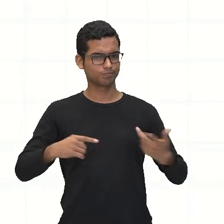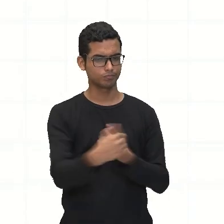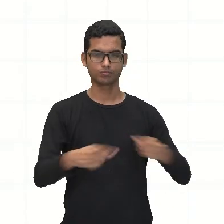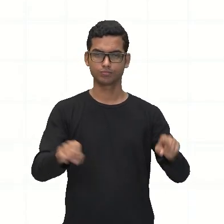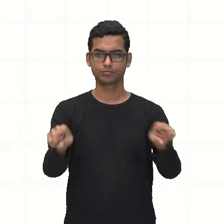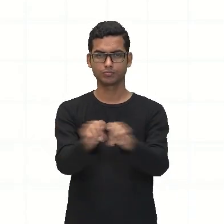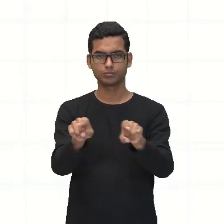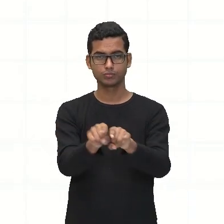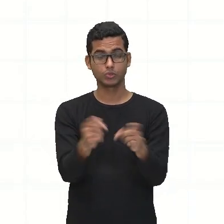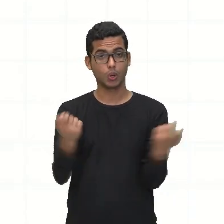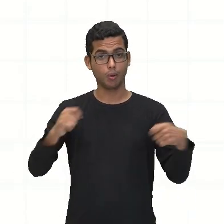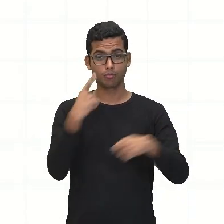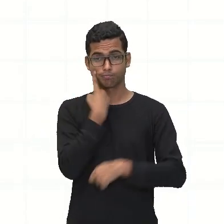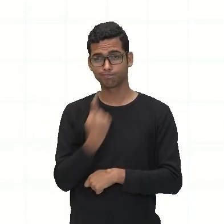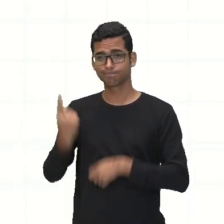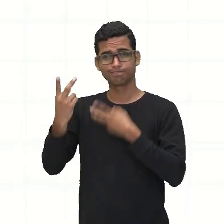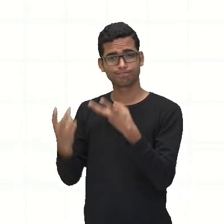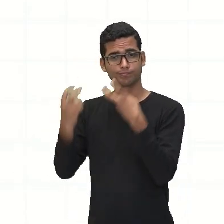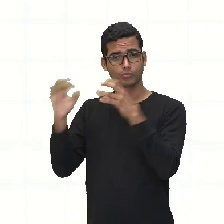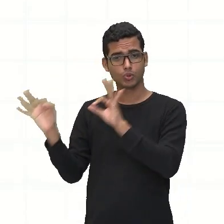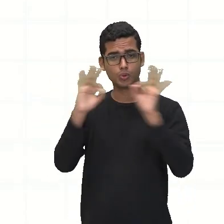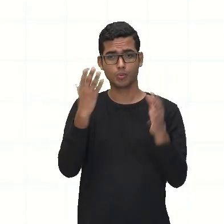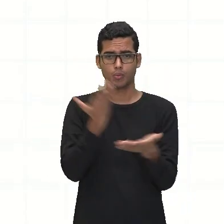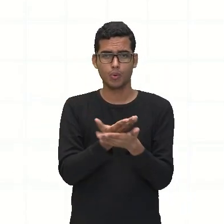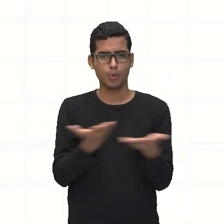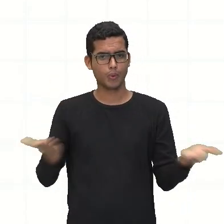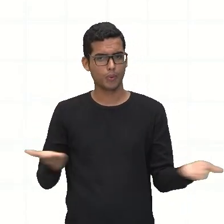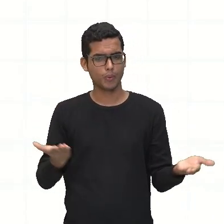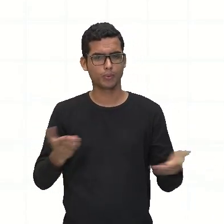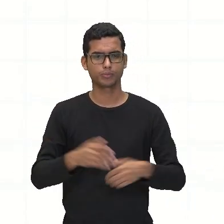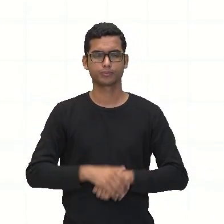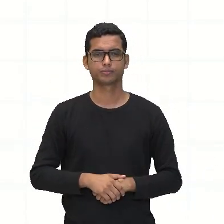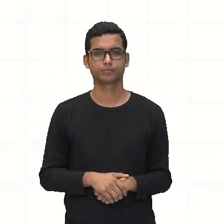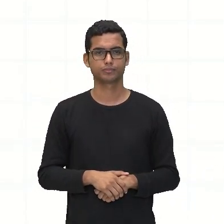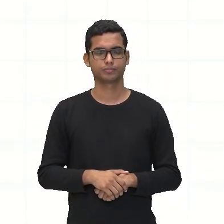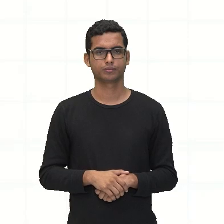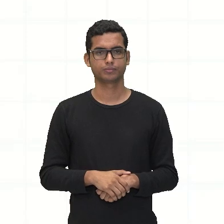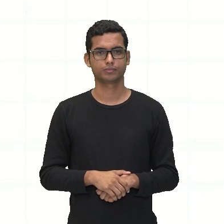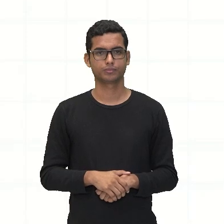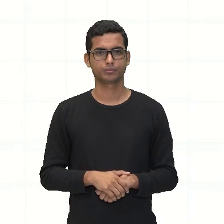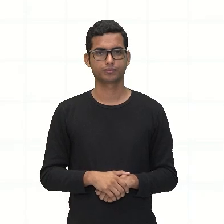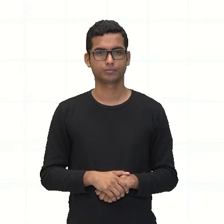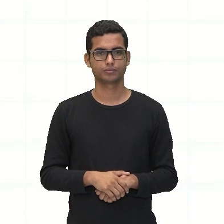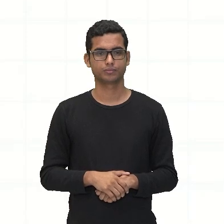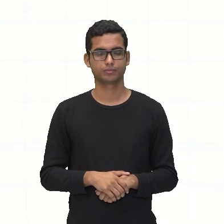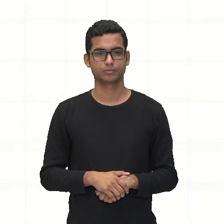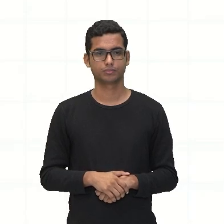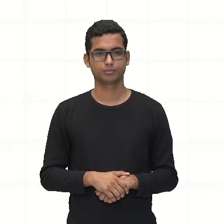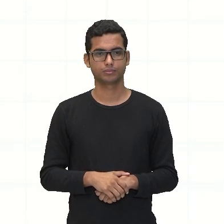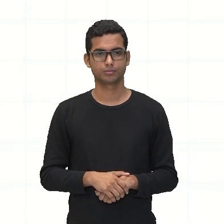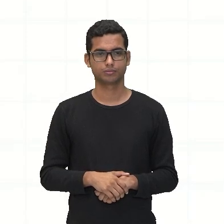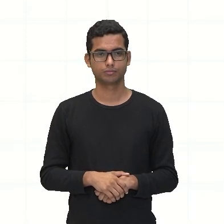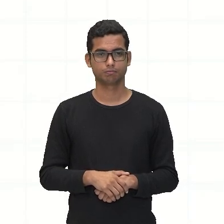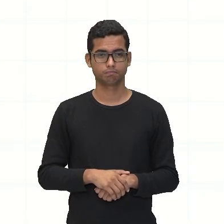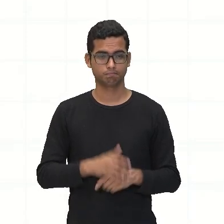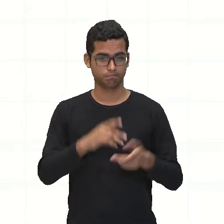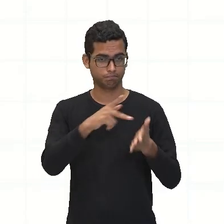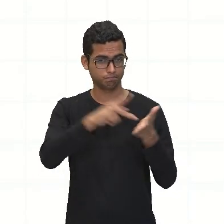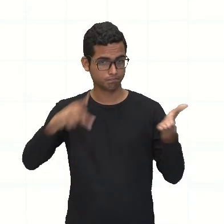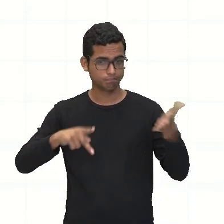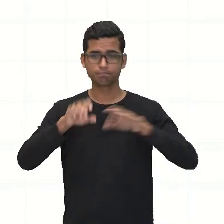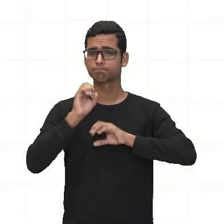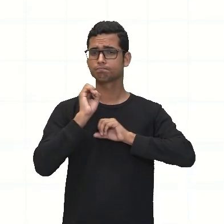o que nós podemos observar aqui para a nossa aula, mas tem muito mais a ser observado. Então, o poema ensina o leitor a